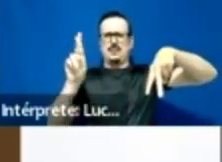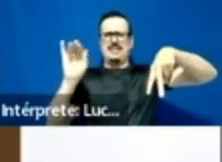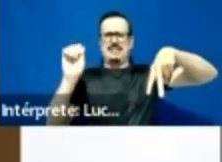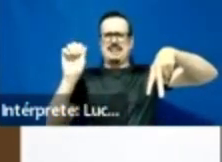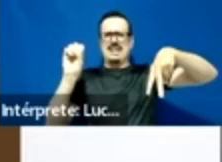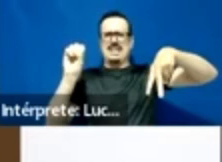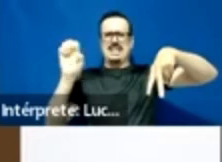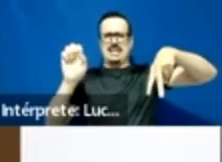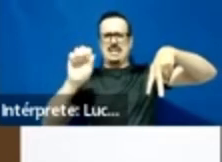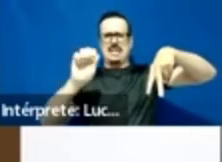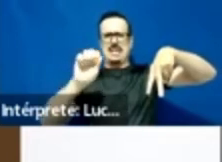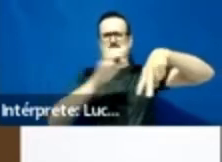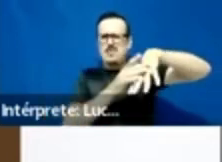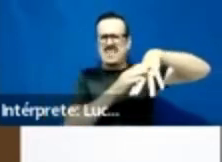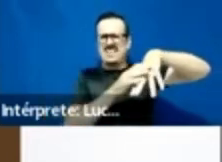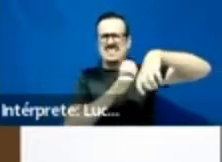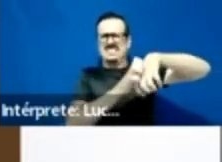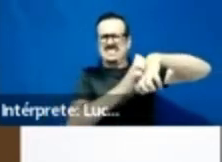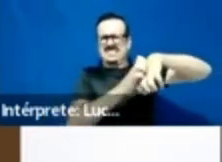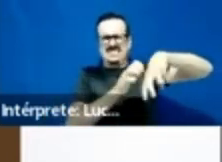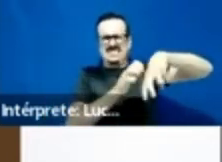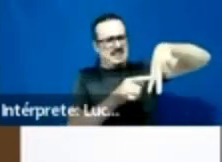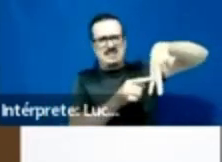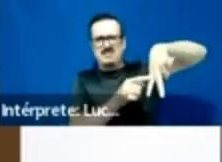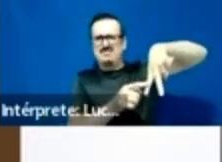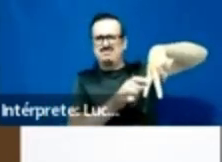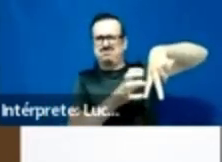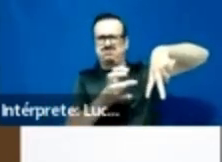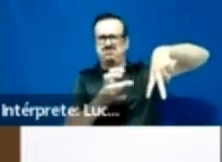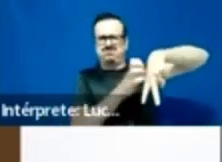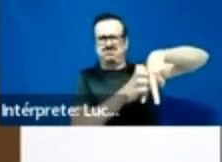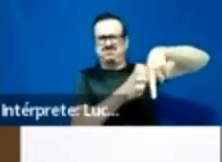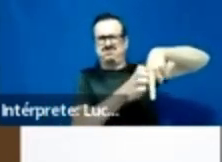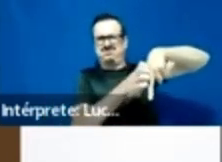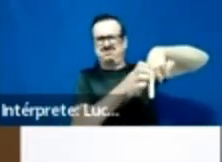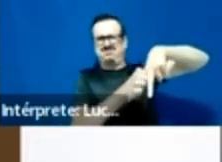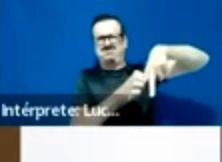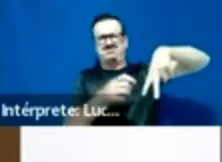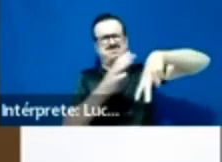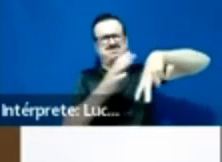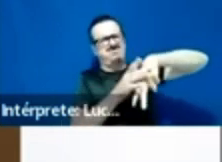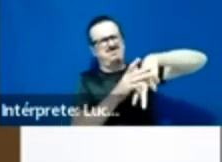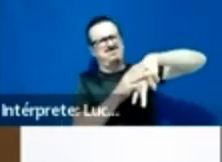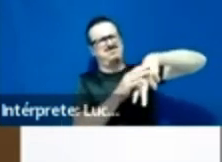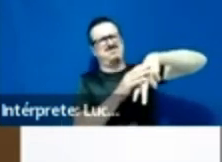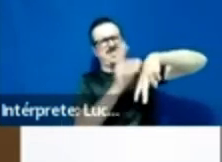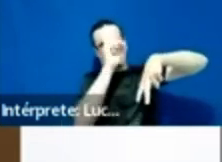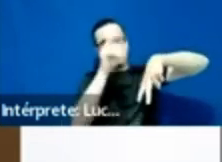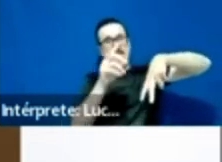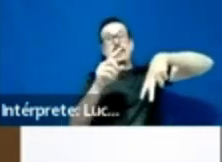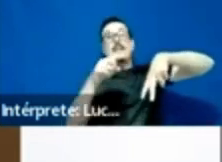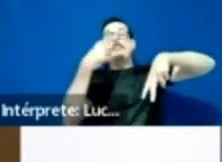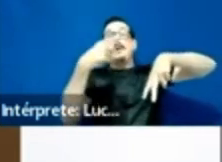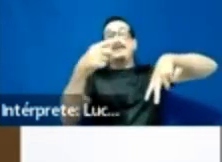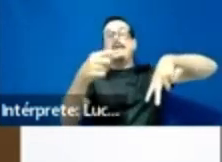Olha o resultado em 40 dias. Você tem aí 6 de fevereiro de 2014, a primeira foto. A foto da